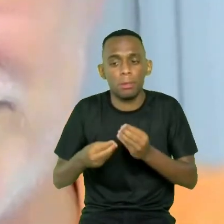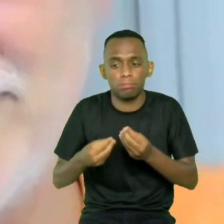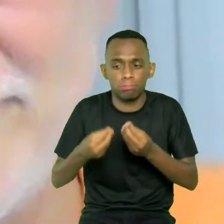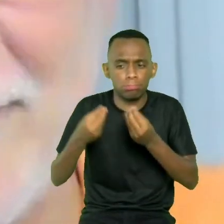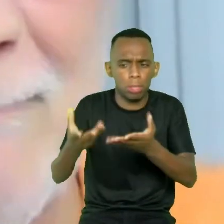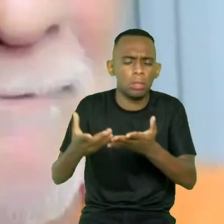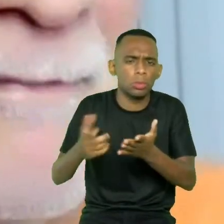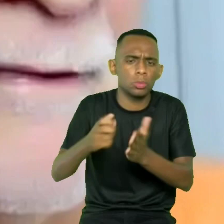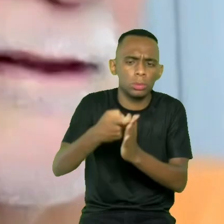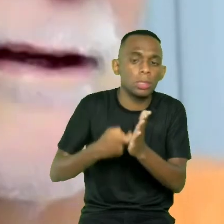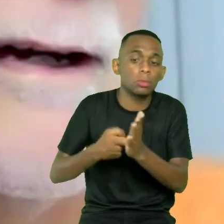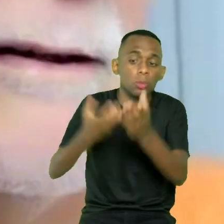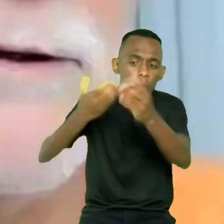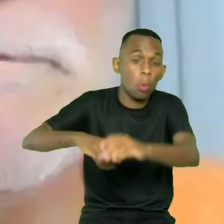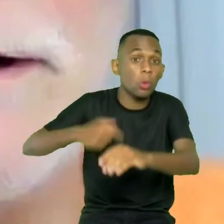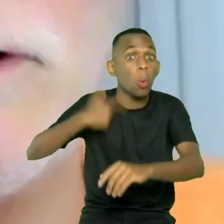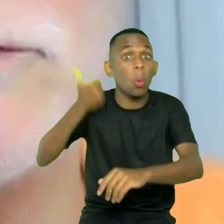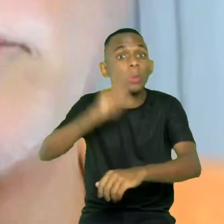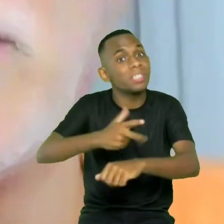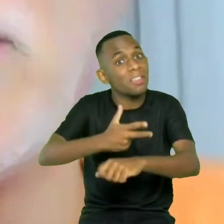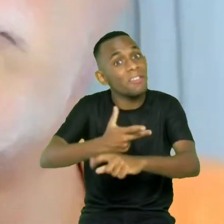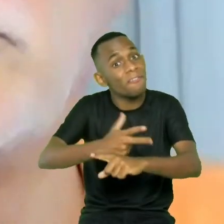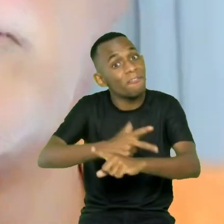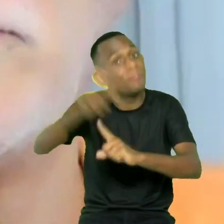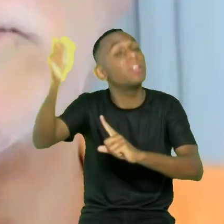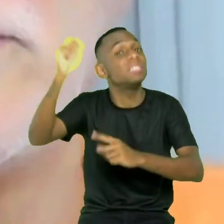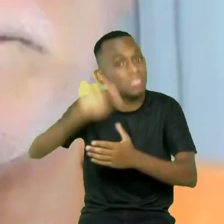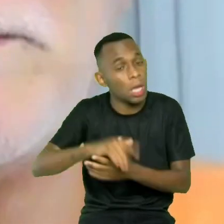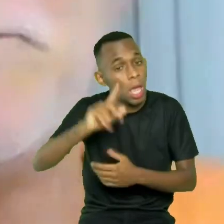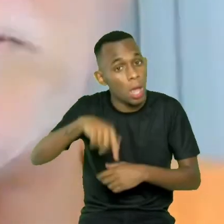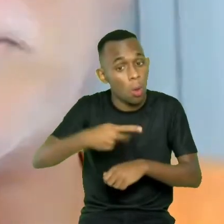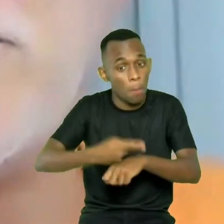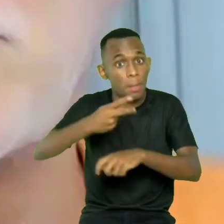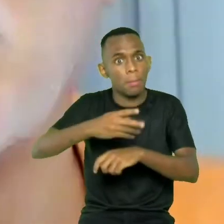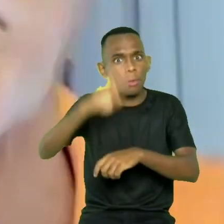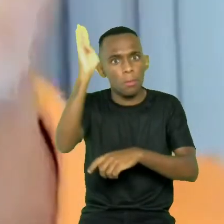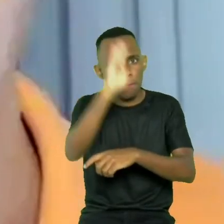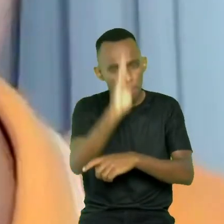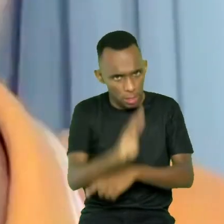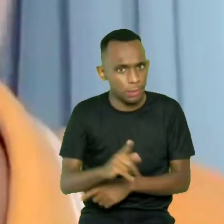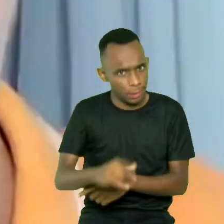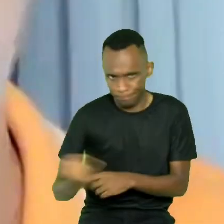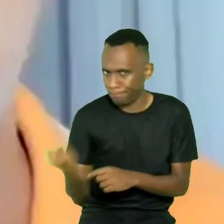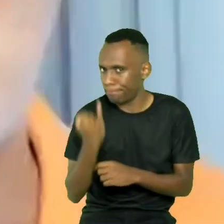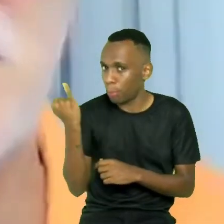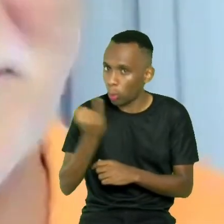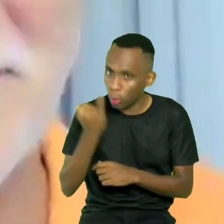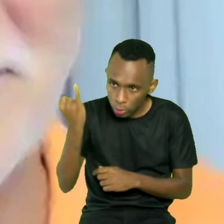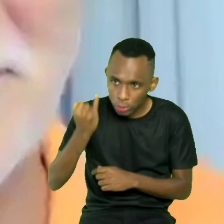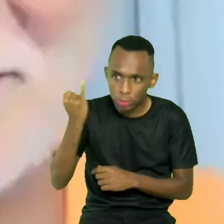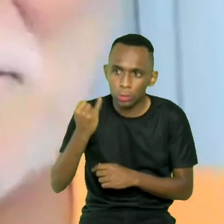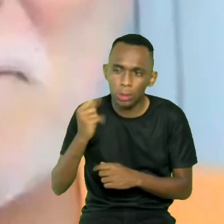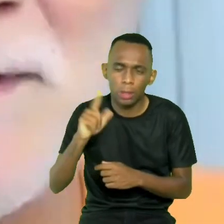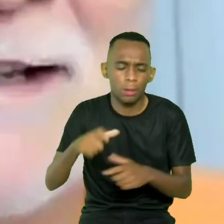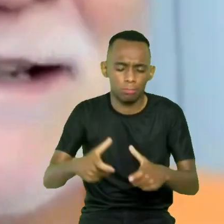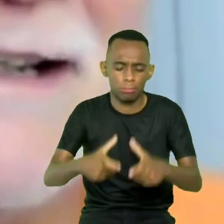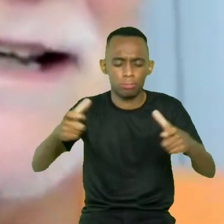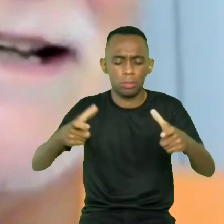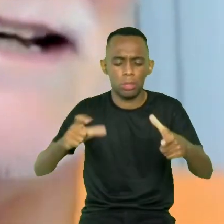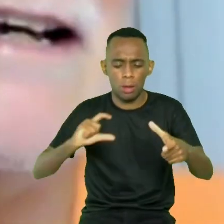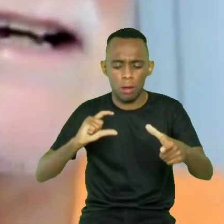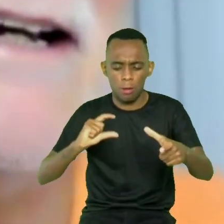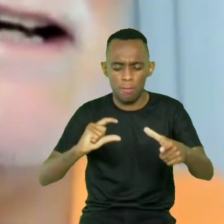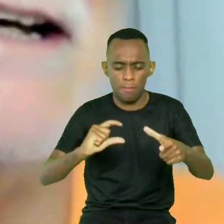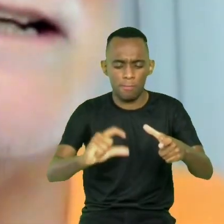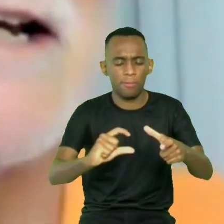ganhei, né? Era um prêmio nacional, então assim, era um prêmio importante. O prêmio era um videocassete. Não